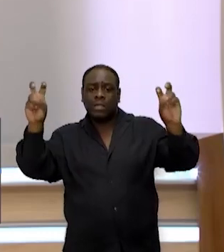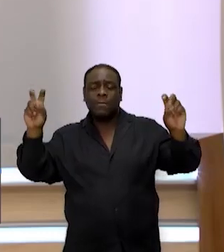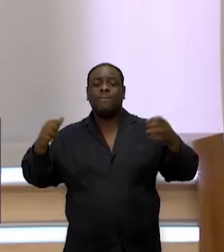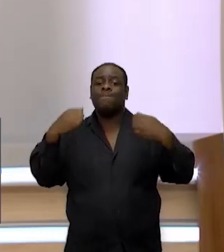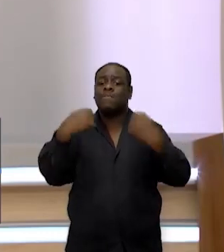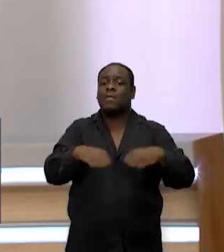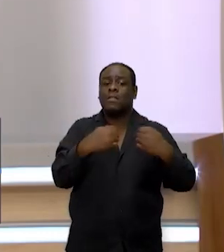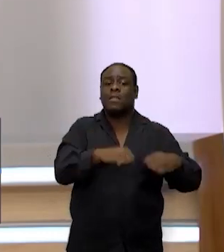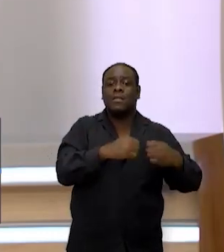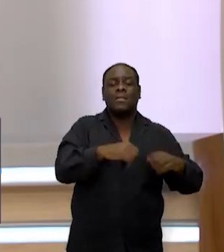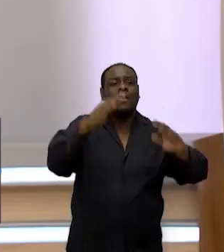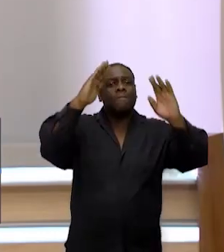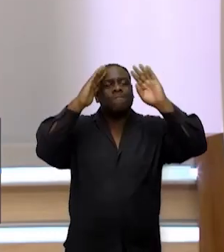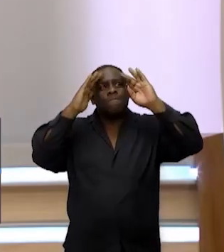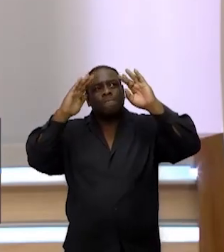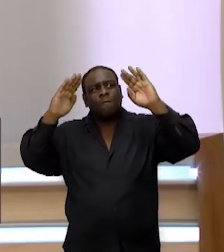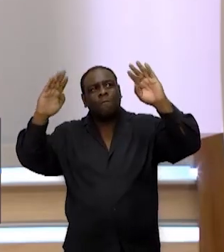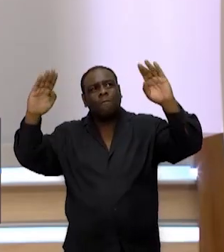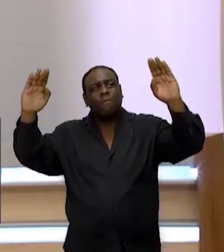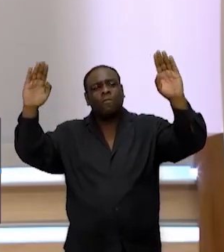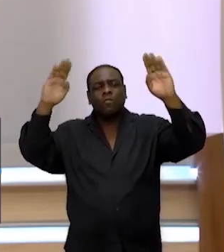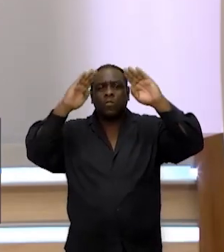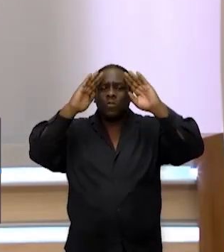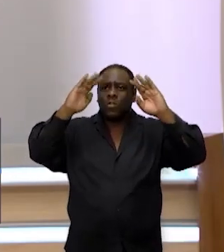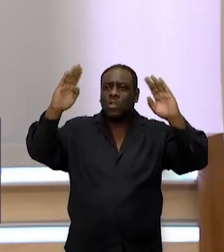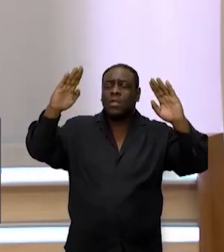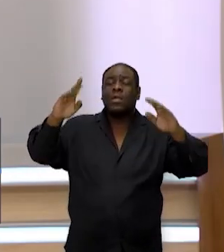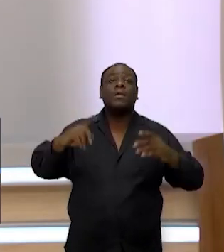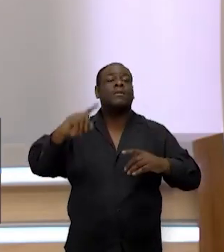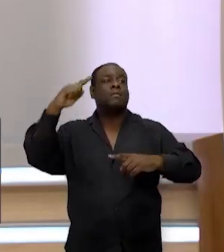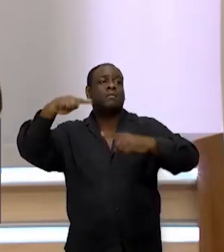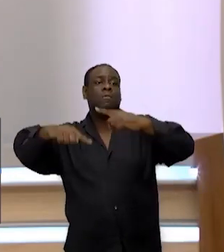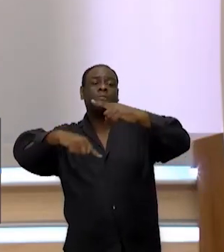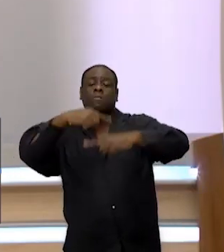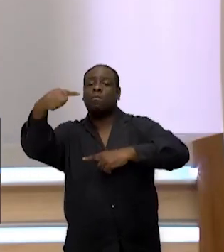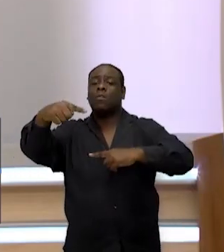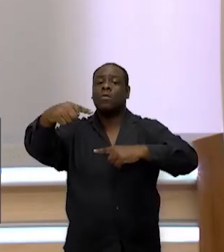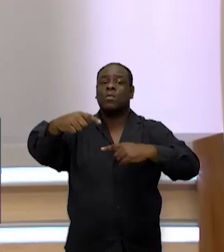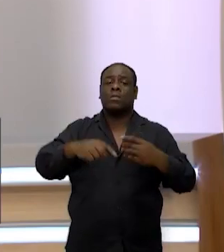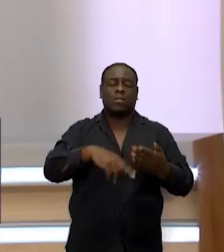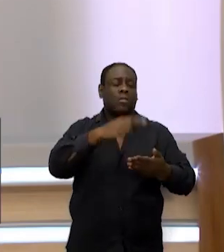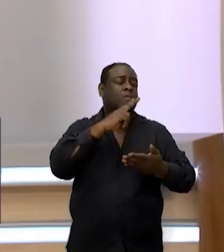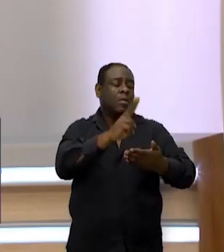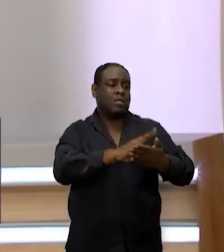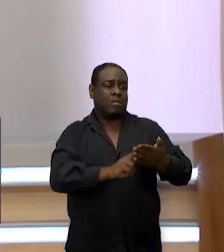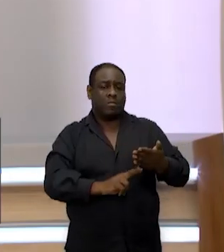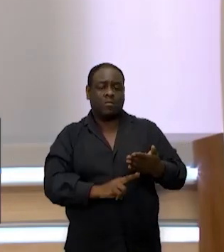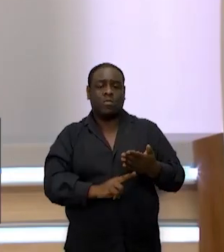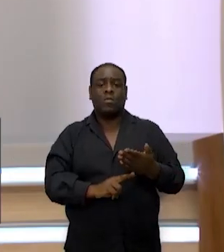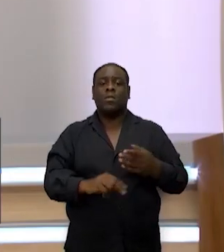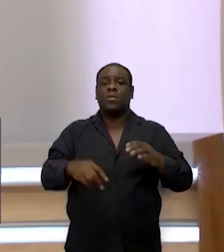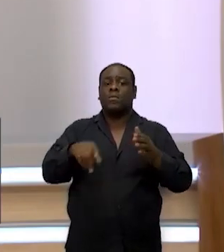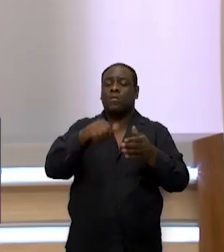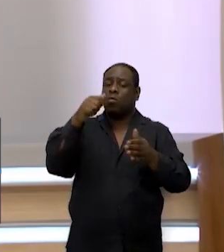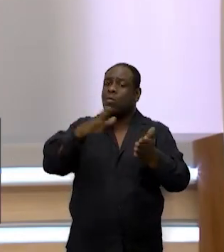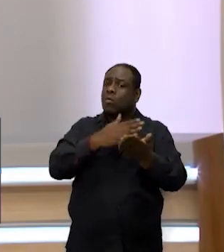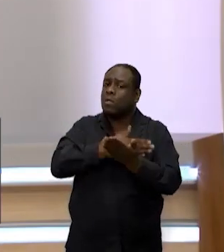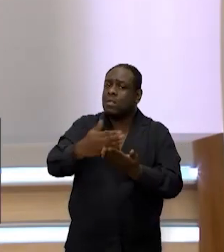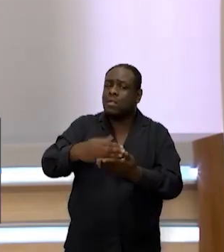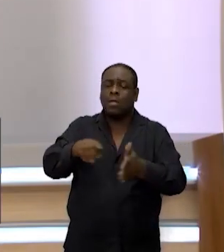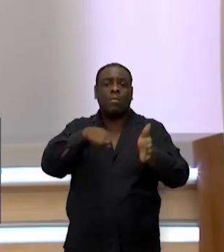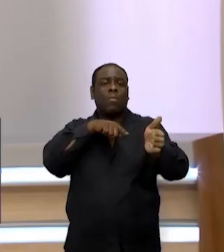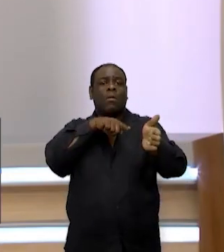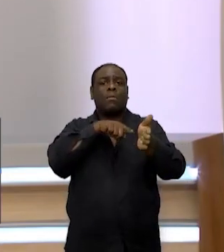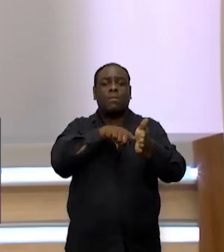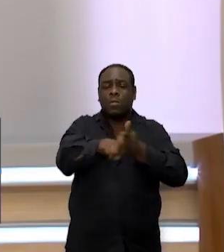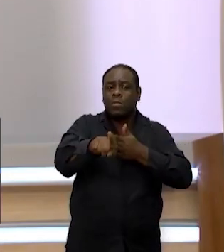gente precisa refletir primeiro para depois começar a leitura. Então eu vou começar com uma pergunta que eu vou deixar para vocês e depois a gente vai comentar